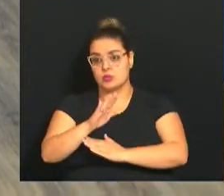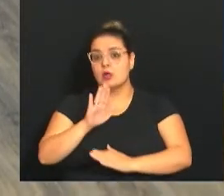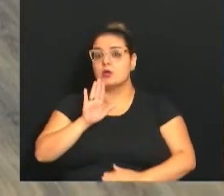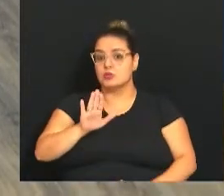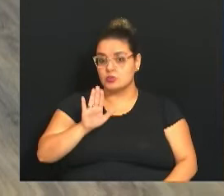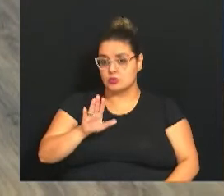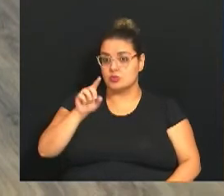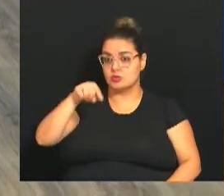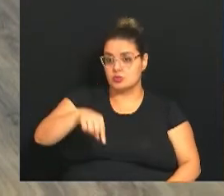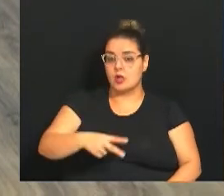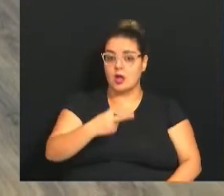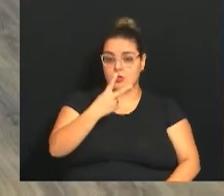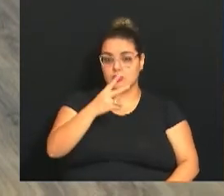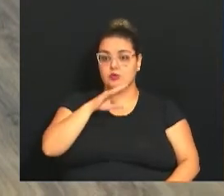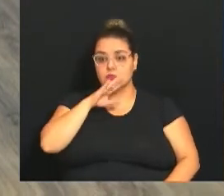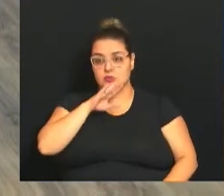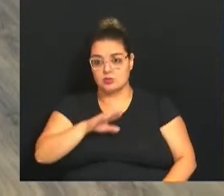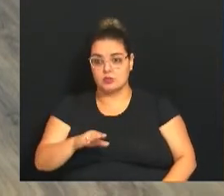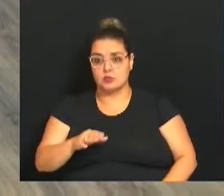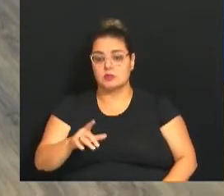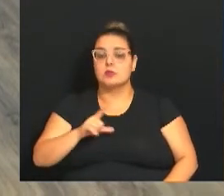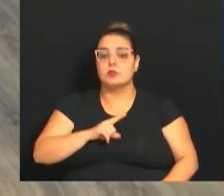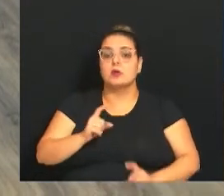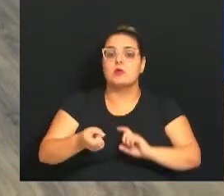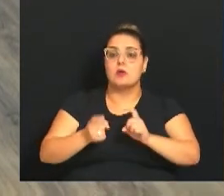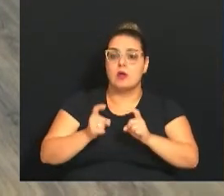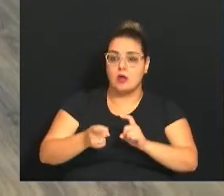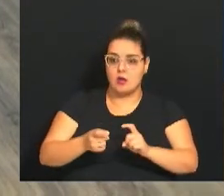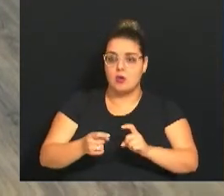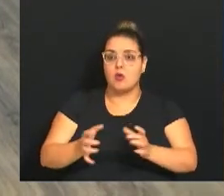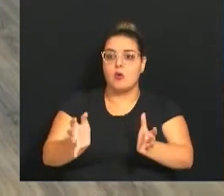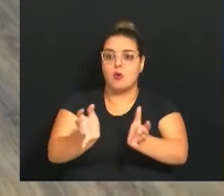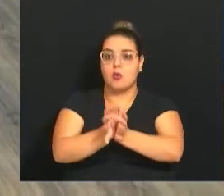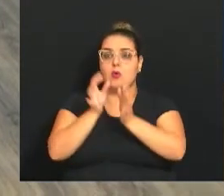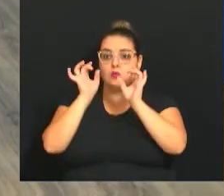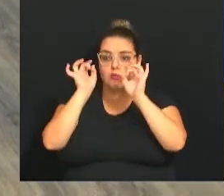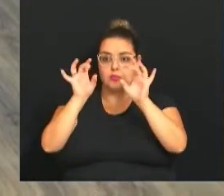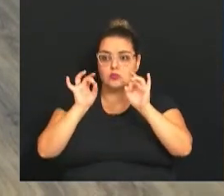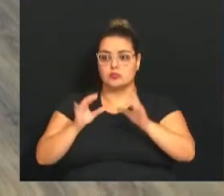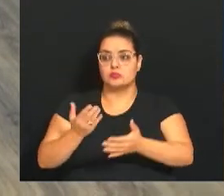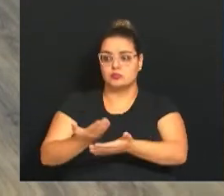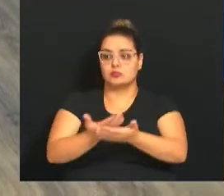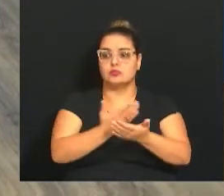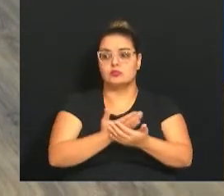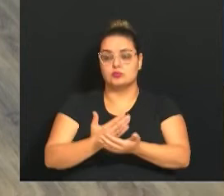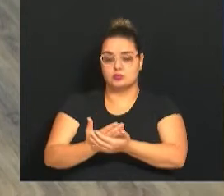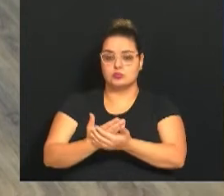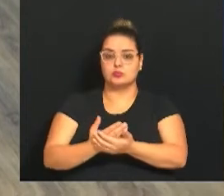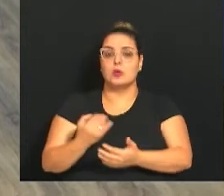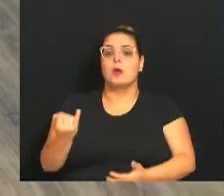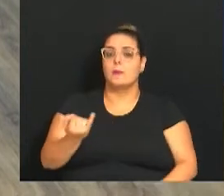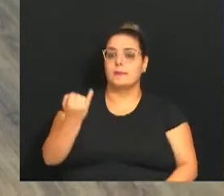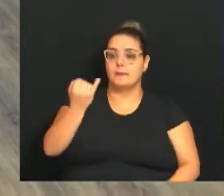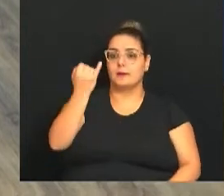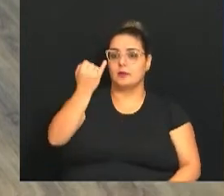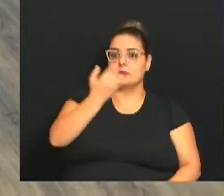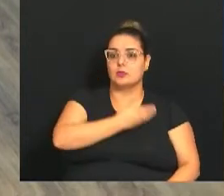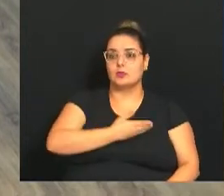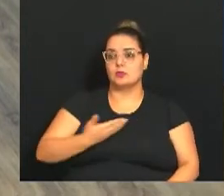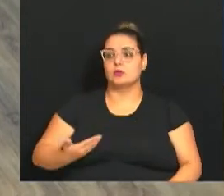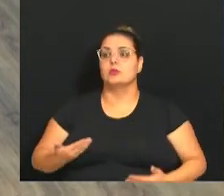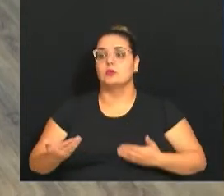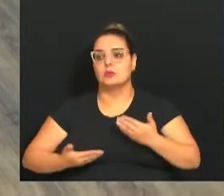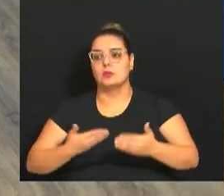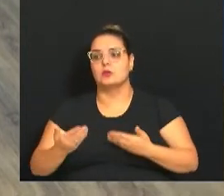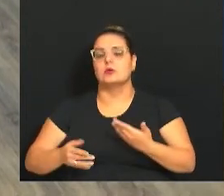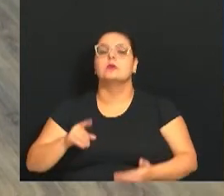né, às 2 horas da tarde, tem reunião, Comissão Especial de Estudos sobre a importância do funcionalismo público. É